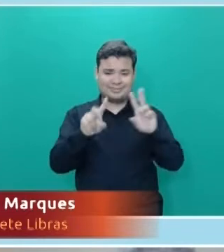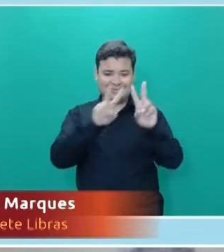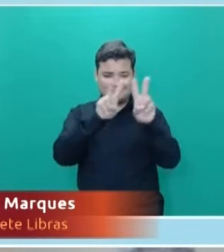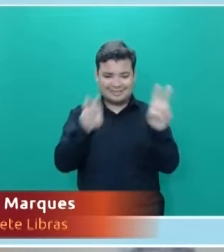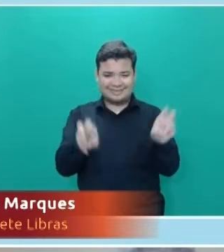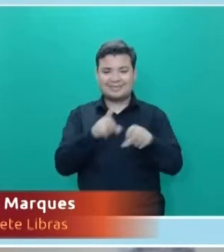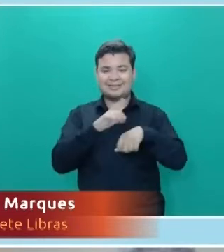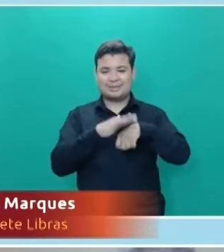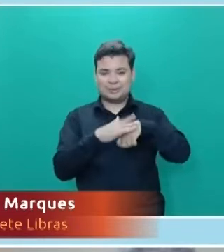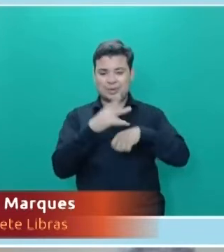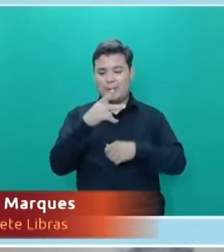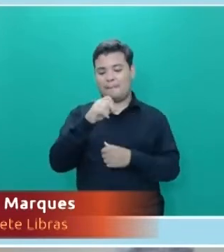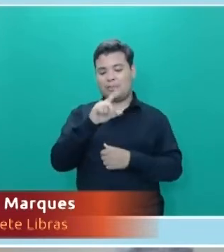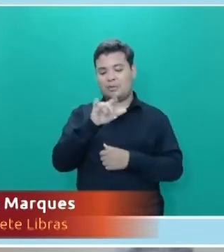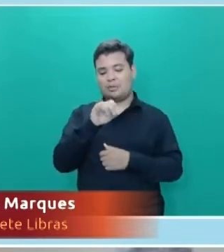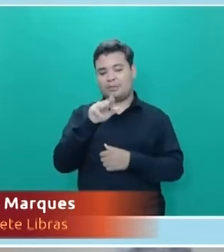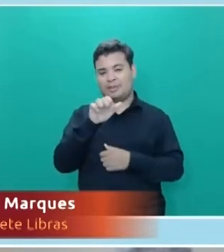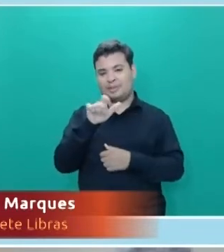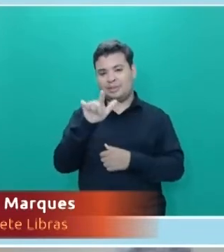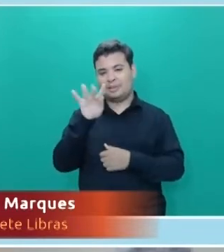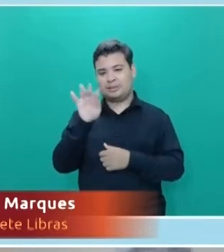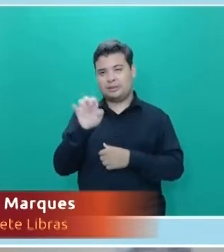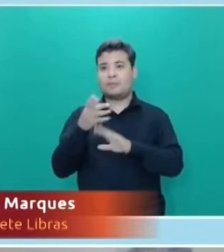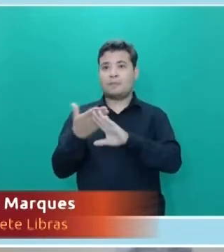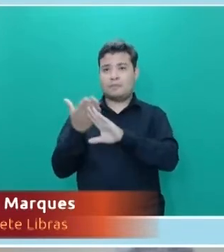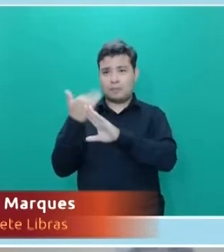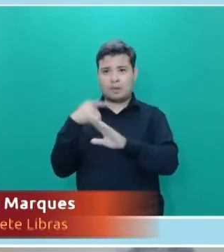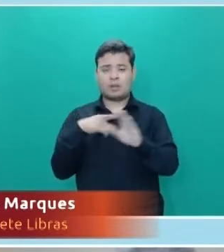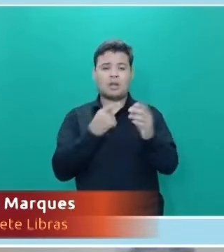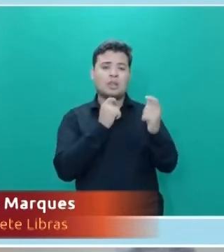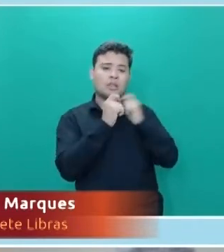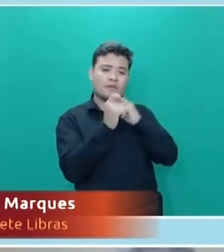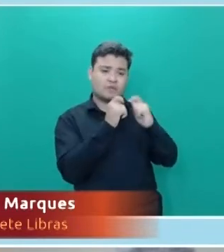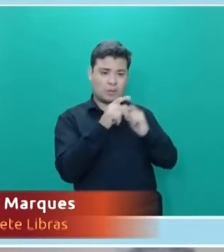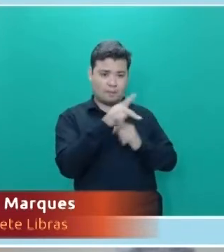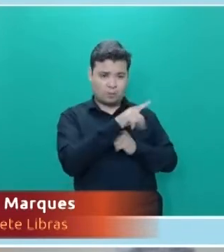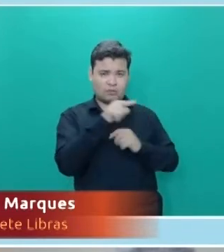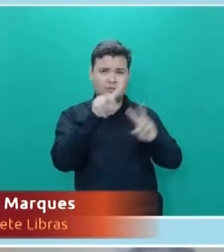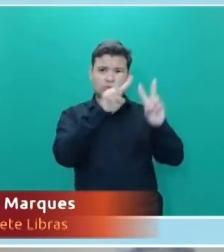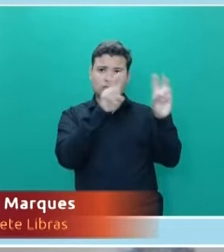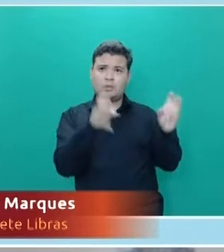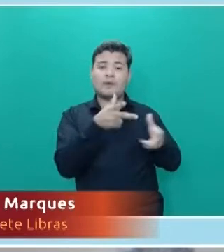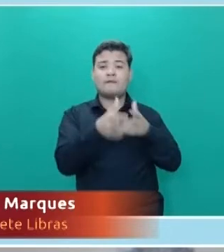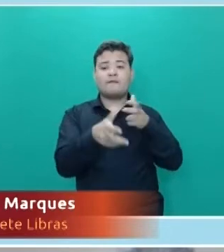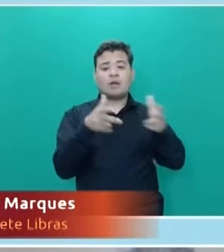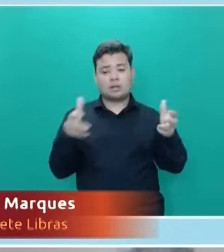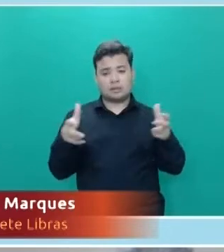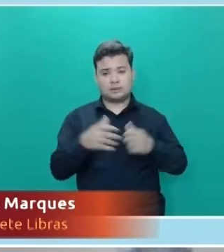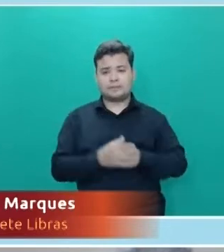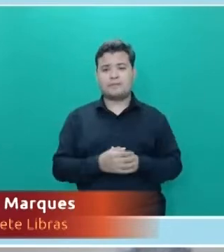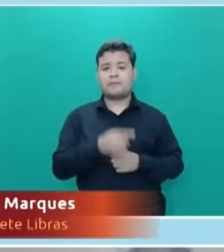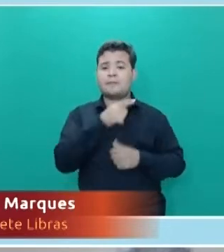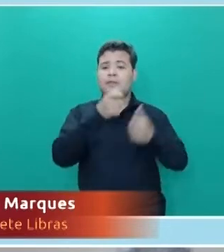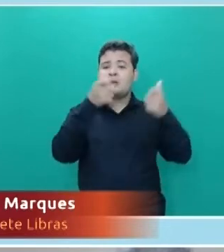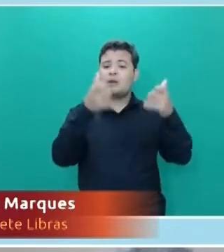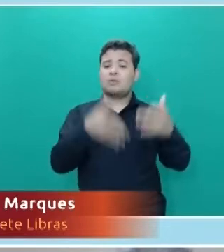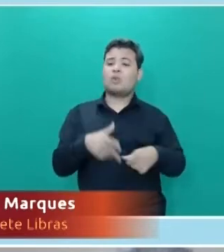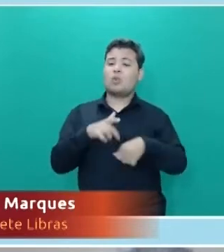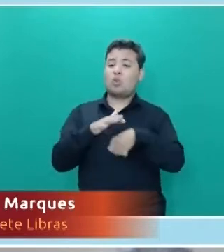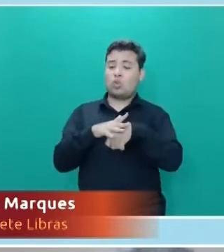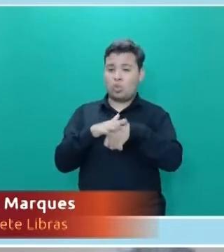recentemente entrevistou um professor também falando sobre vacinação, e ele disse que, como a doença está erradicada há muito tempo, tem gente que nem